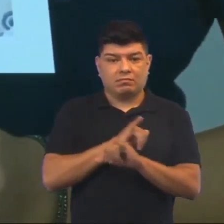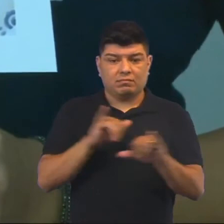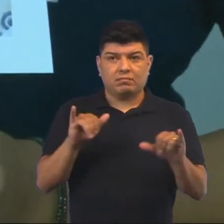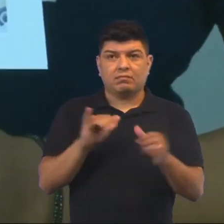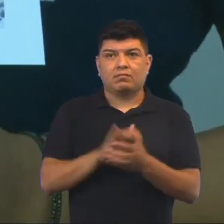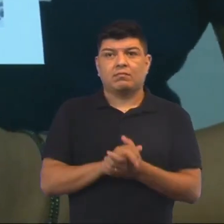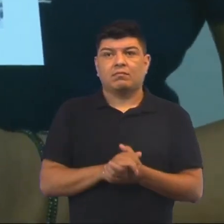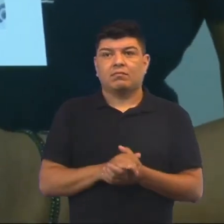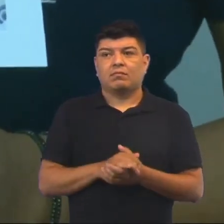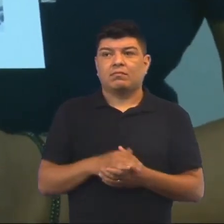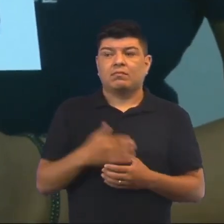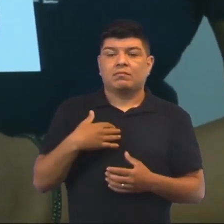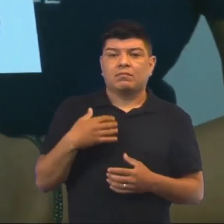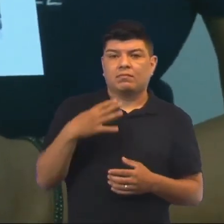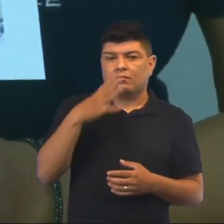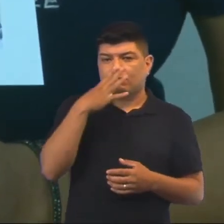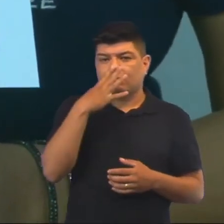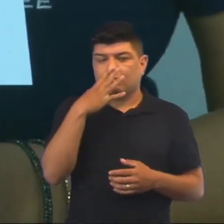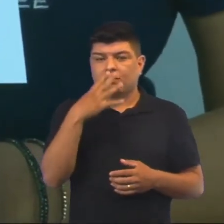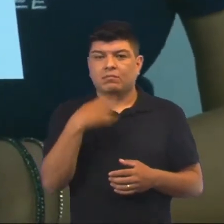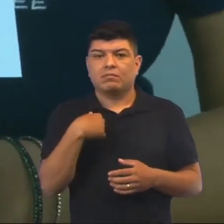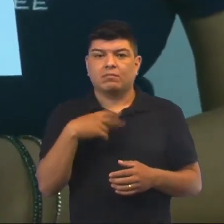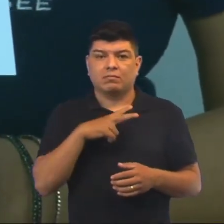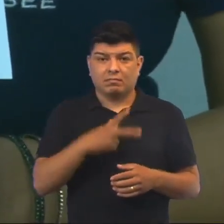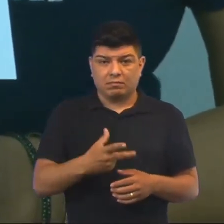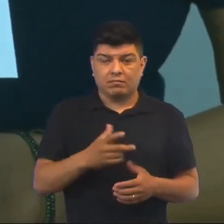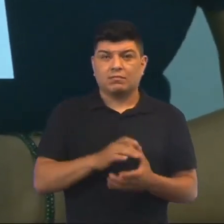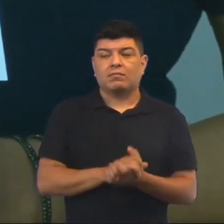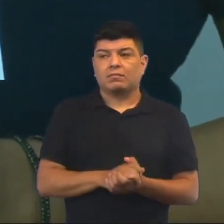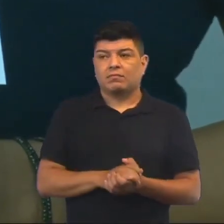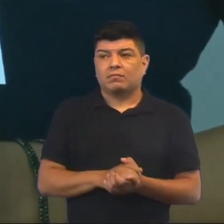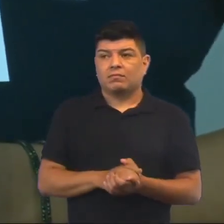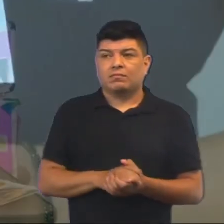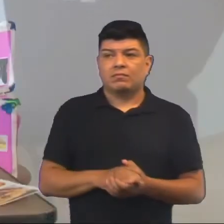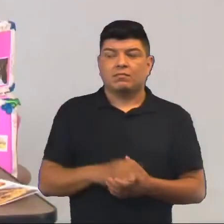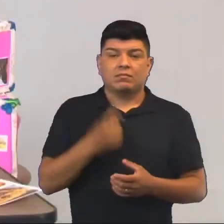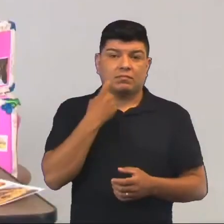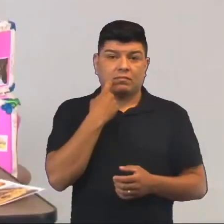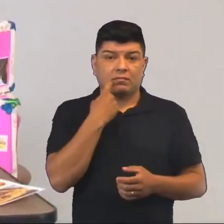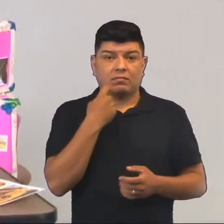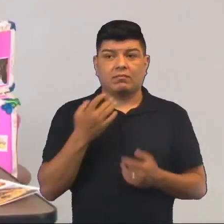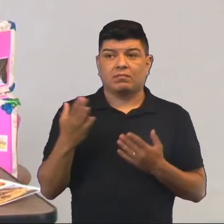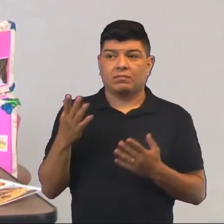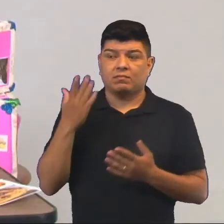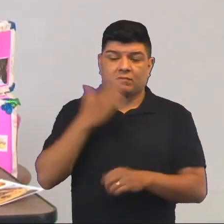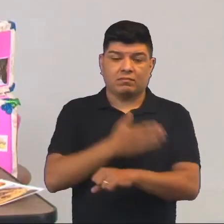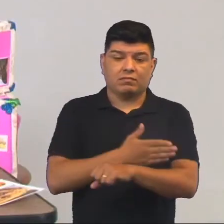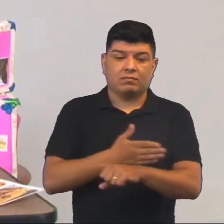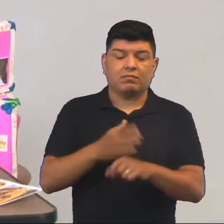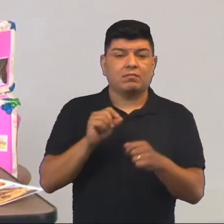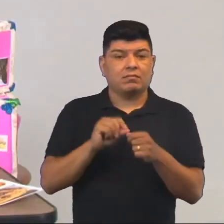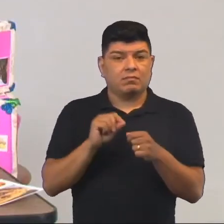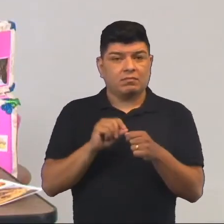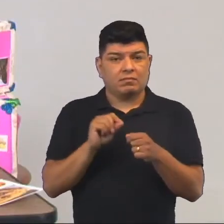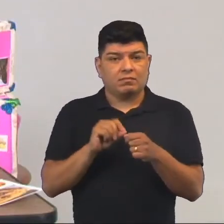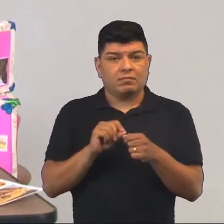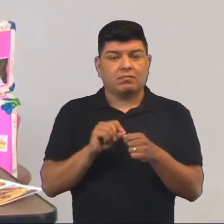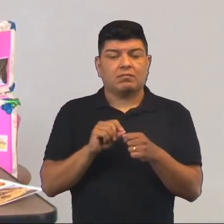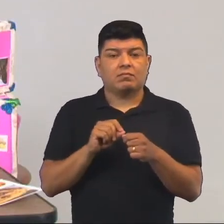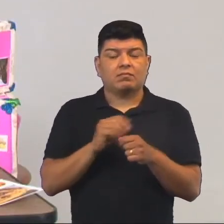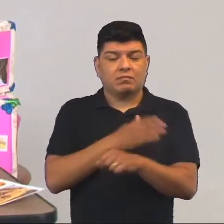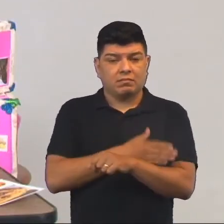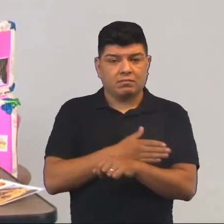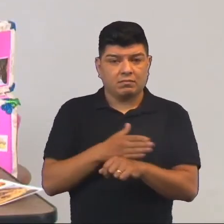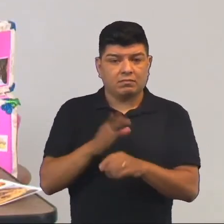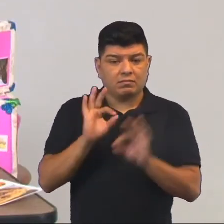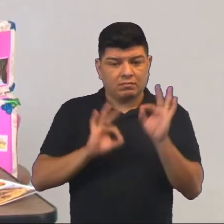vocês. É apreciada pelos portugueses, certo? A sardinha que eles costumam fazer,